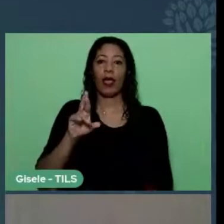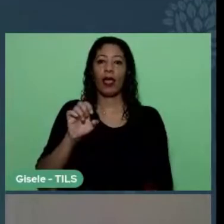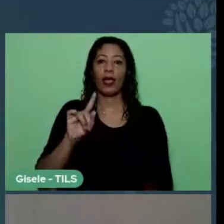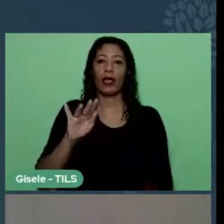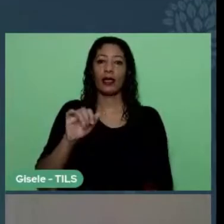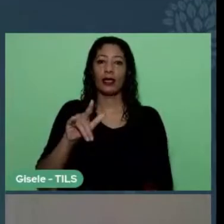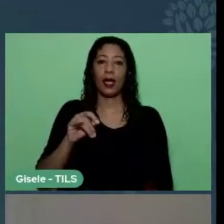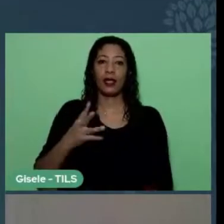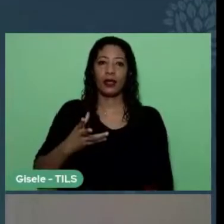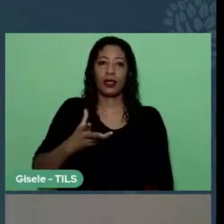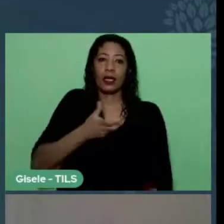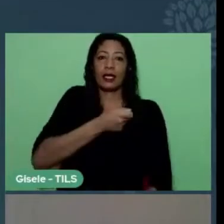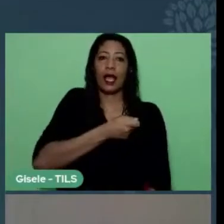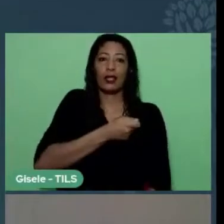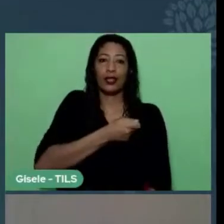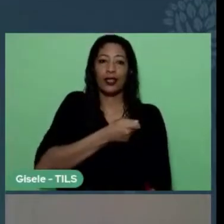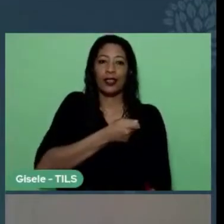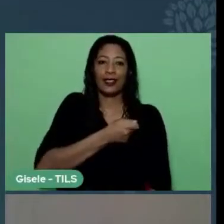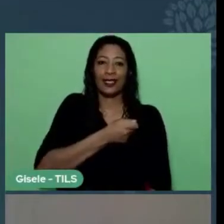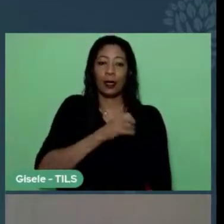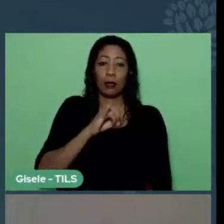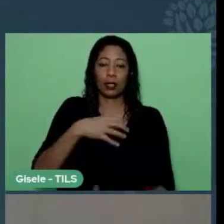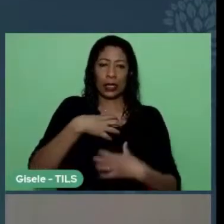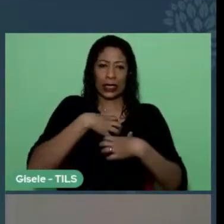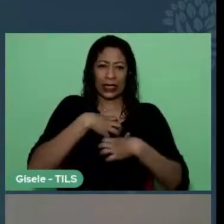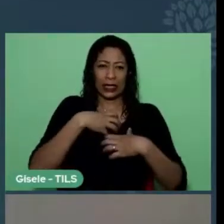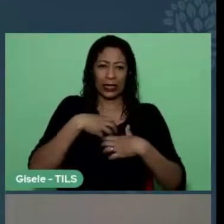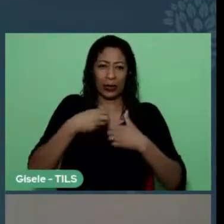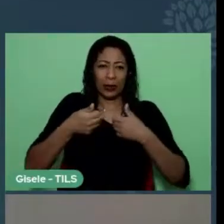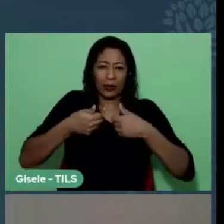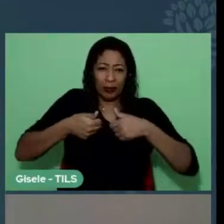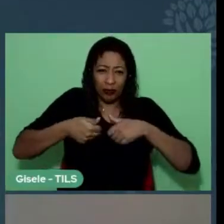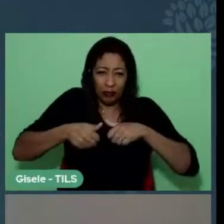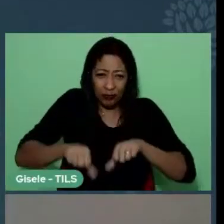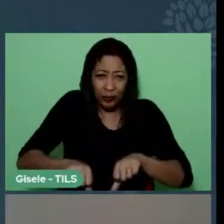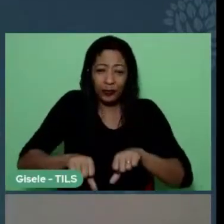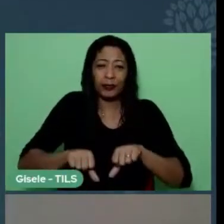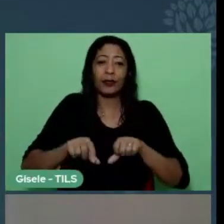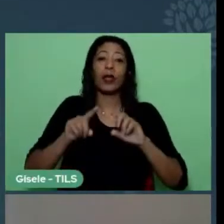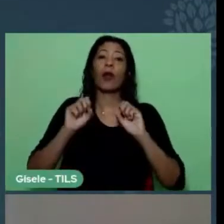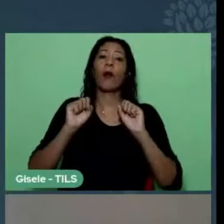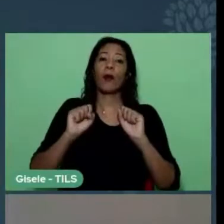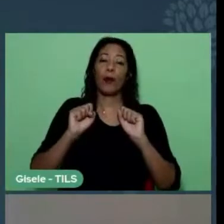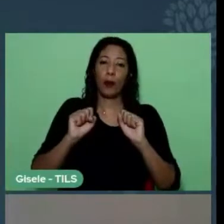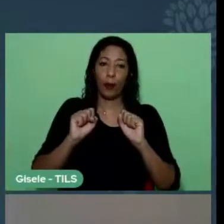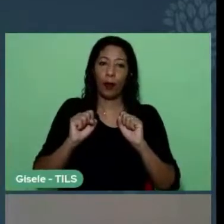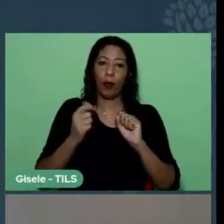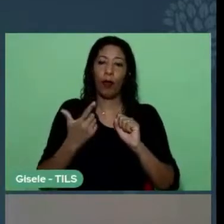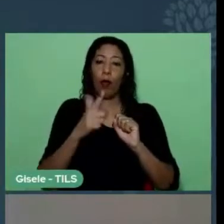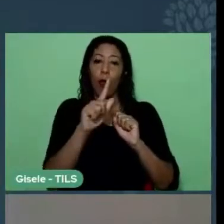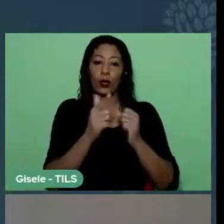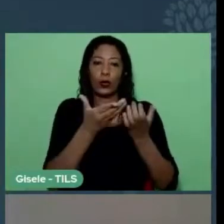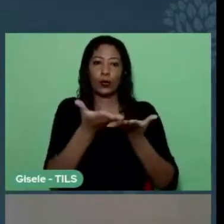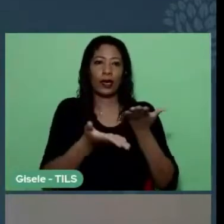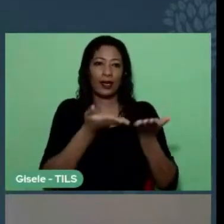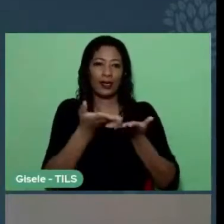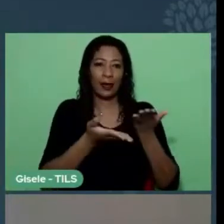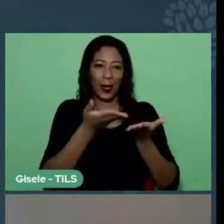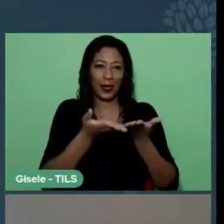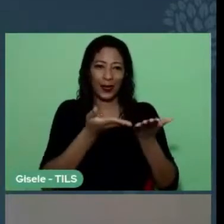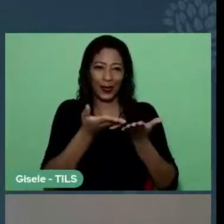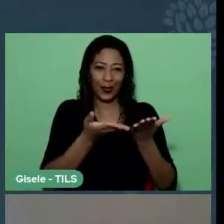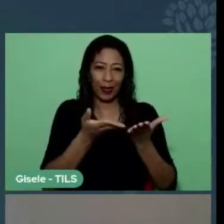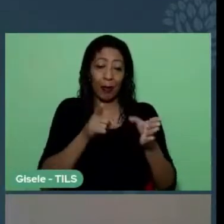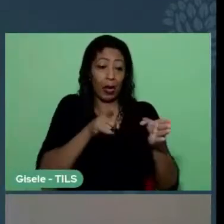Quando o paciente tiver os sintomas de maneira mais aguda ou mais intensa, eu posso abrir mão de um tratamento extra para esse momento